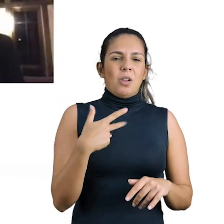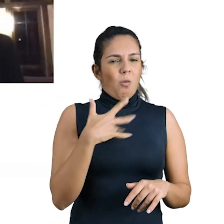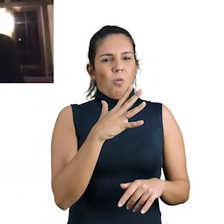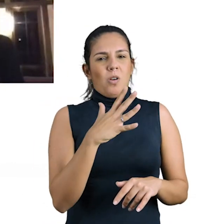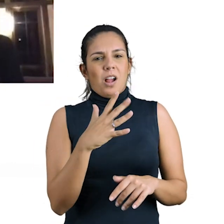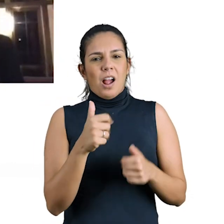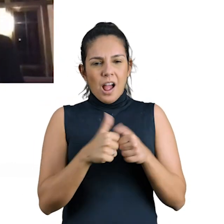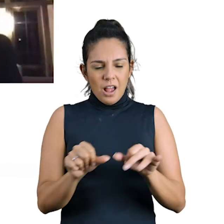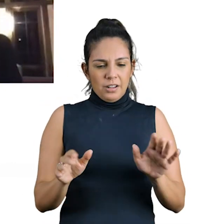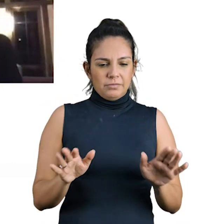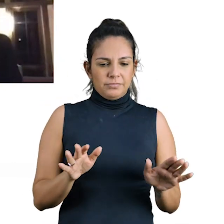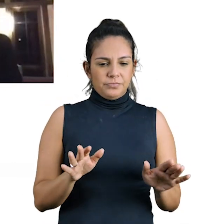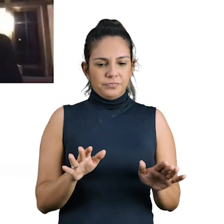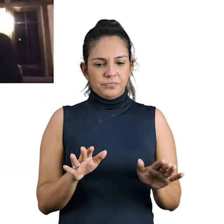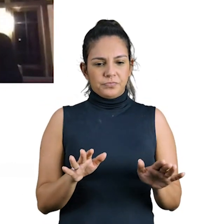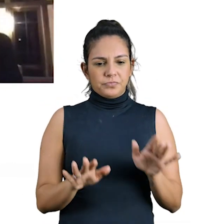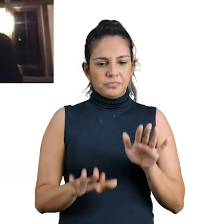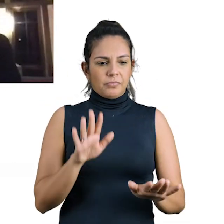eu ando